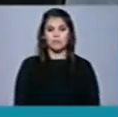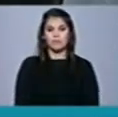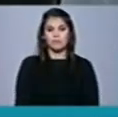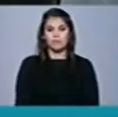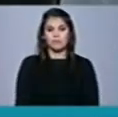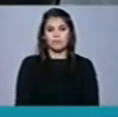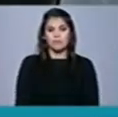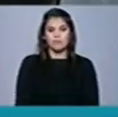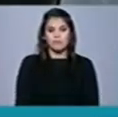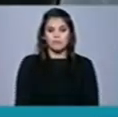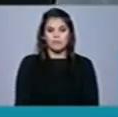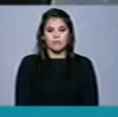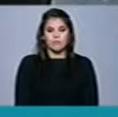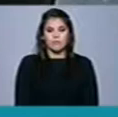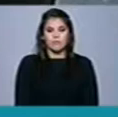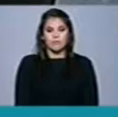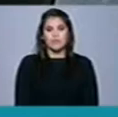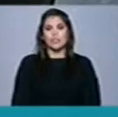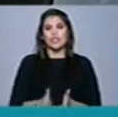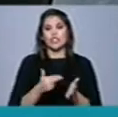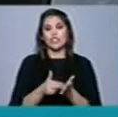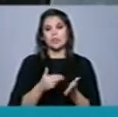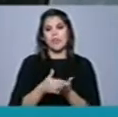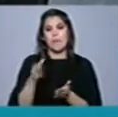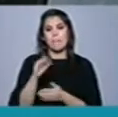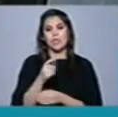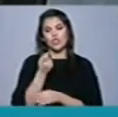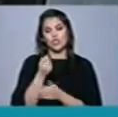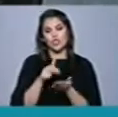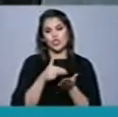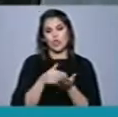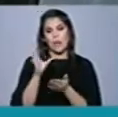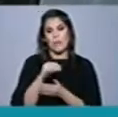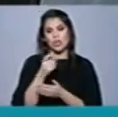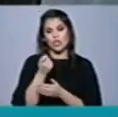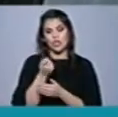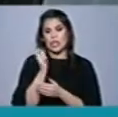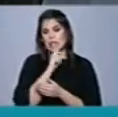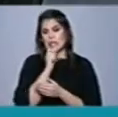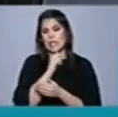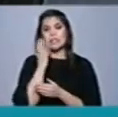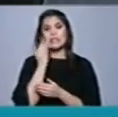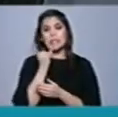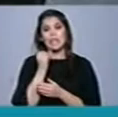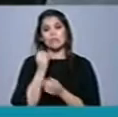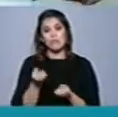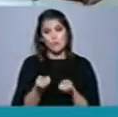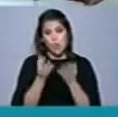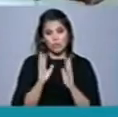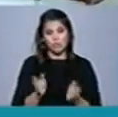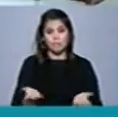Vou deixar mais um bocadinho, esperar mais um bocadinho, vamos ver se conseguimos ter o óleo bem quente, está ligado, está.